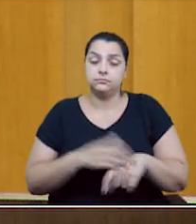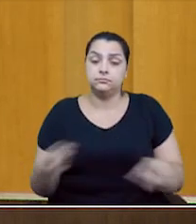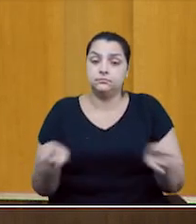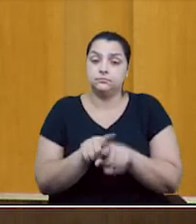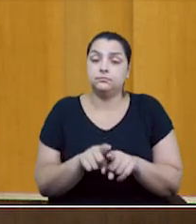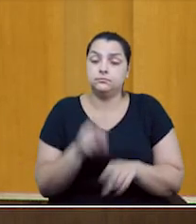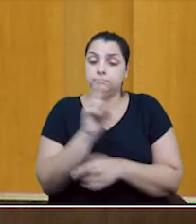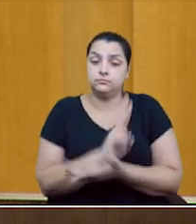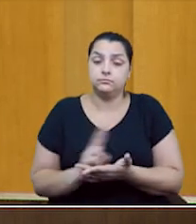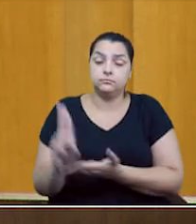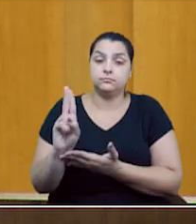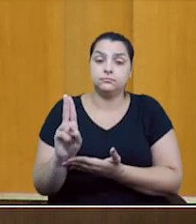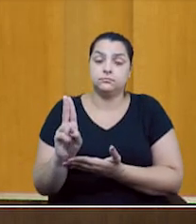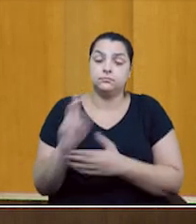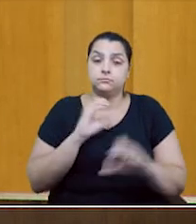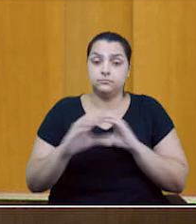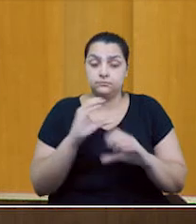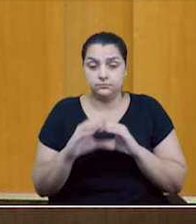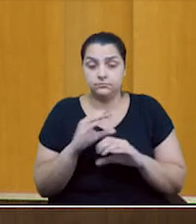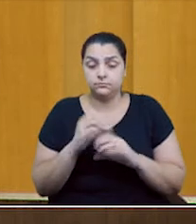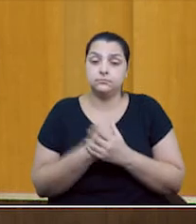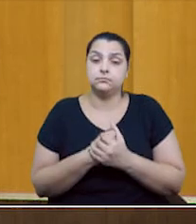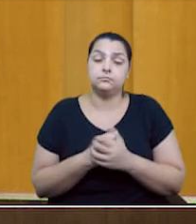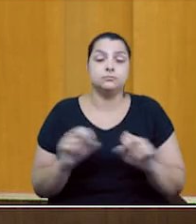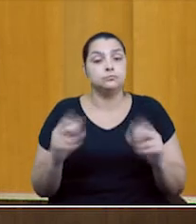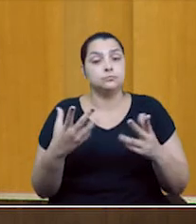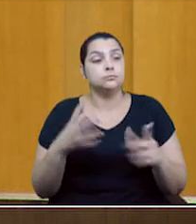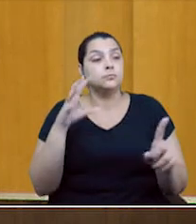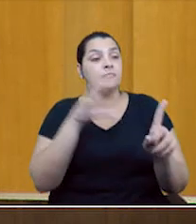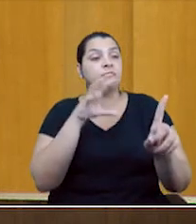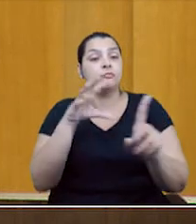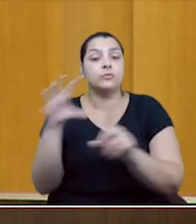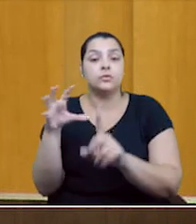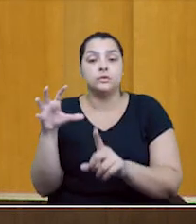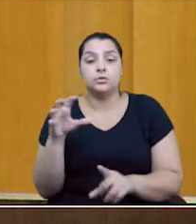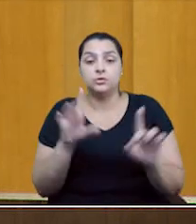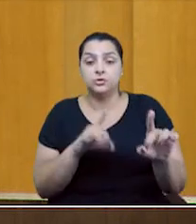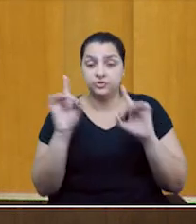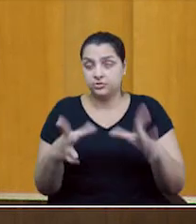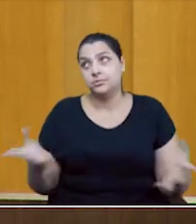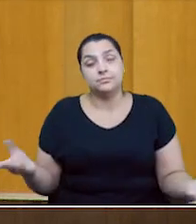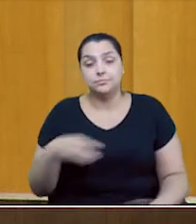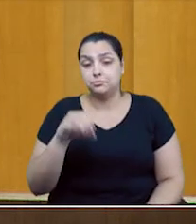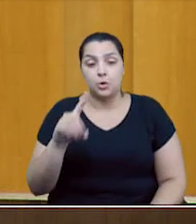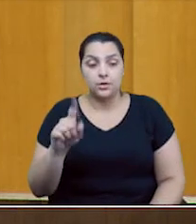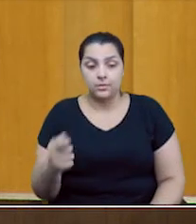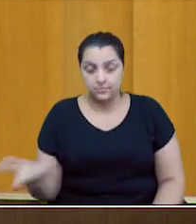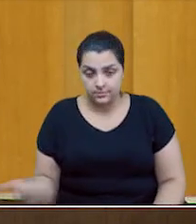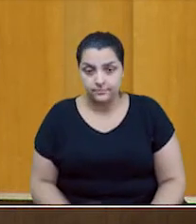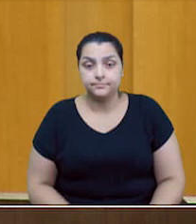universidades, veículos de comunicação ou influenciadores digitais, tão na moda hoje a figura dos influenciadores, para a